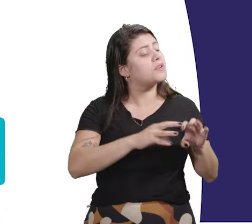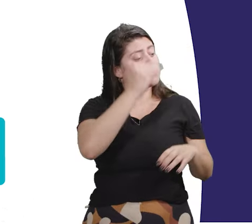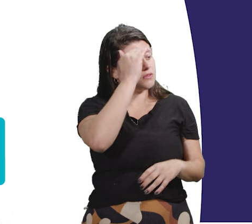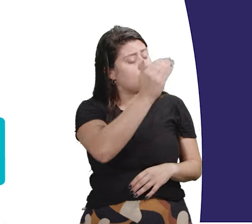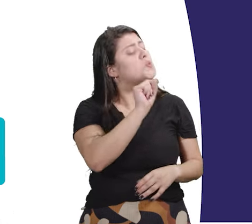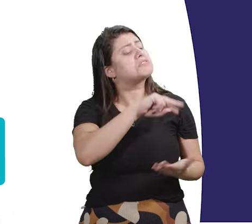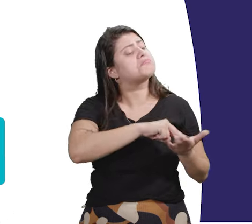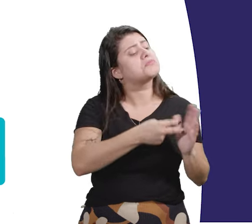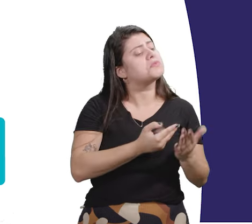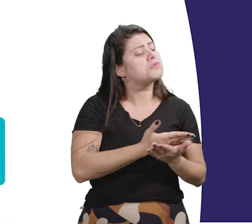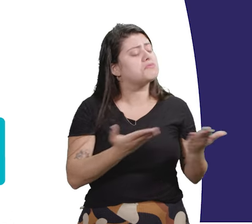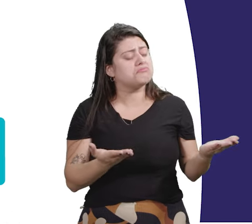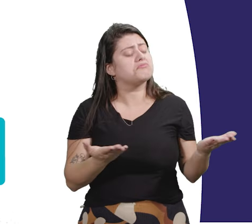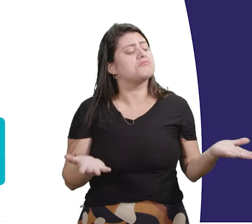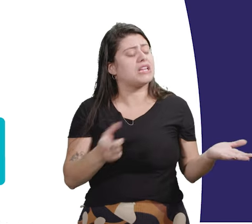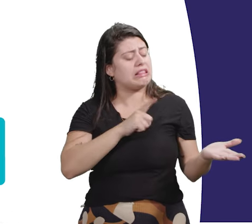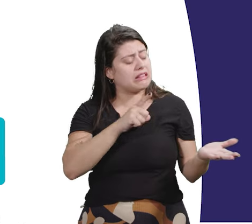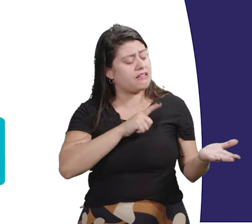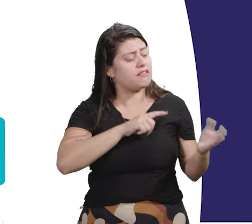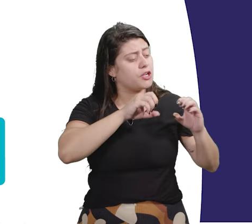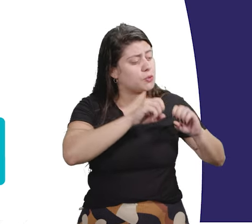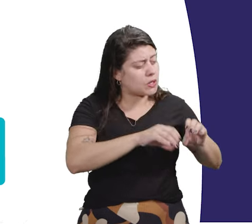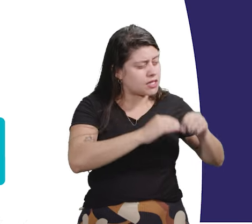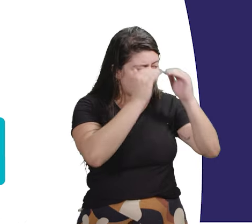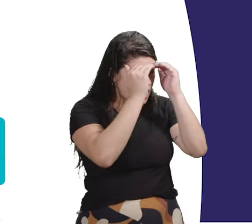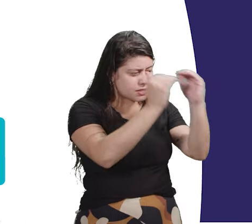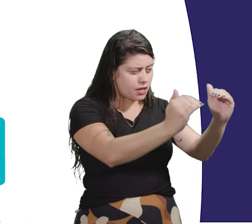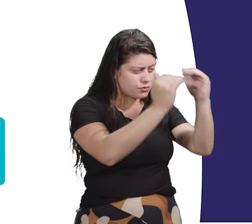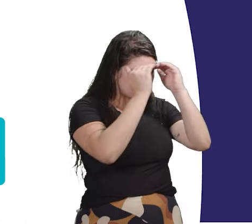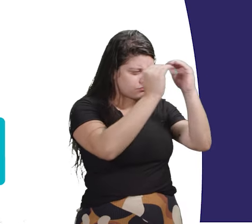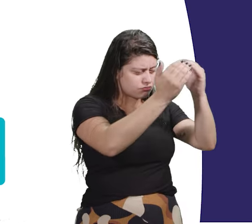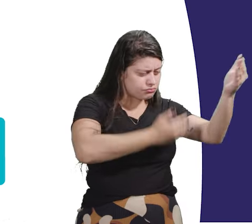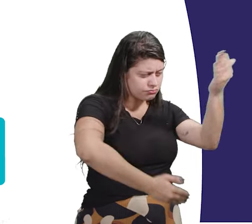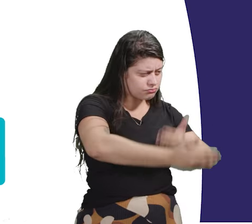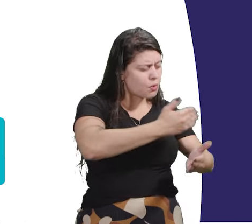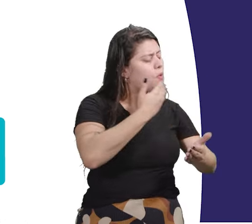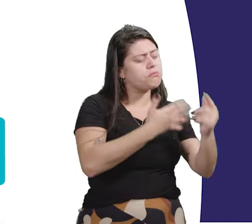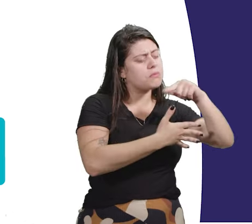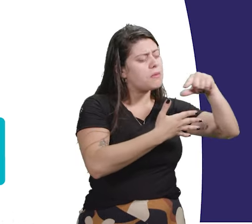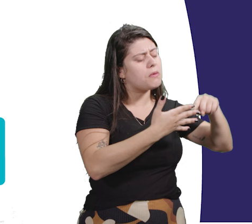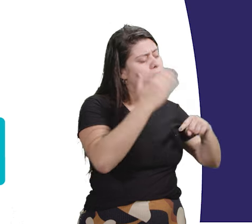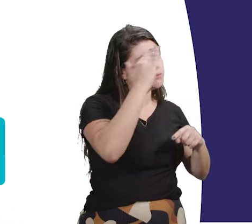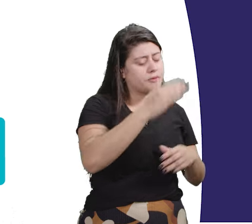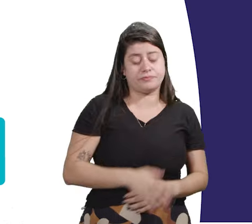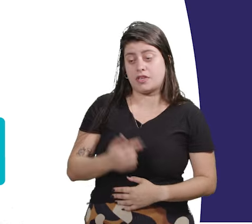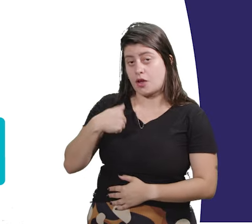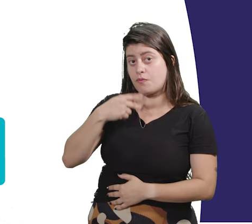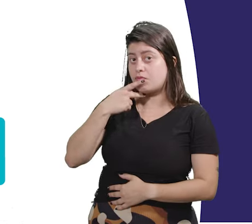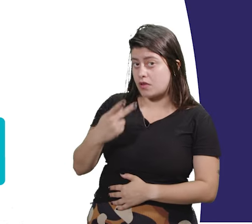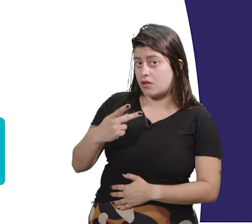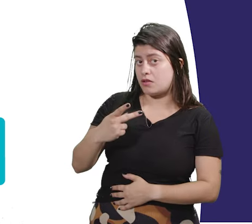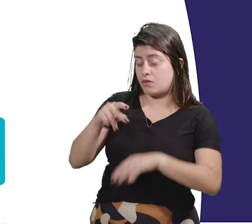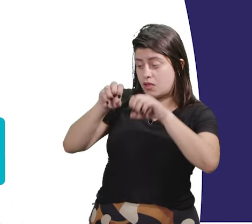educação respeitosa com as crianças? Quais são os princípios fundamentais dessa abordagem? Eu falo que educação mais respeitosa é